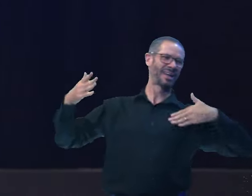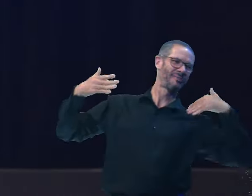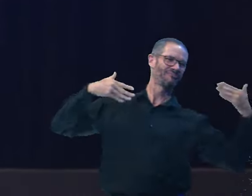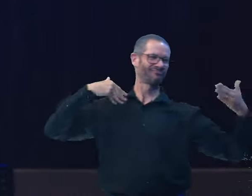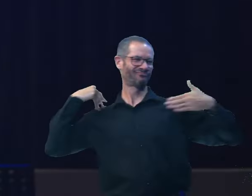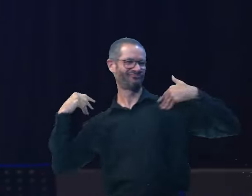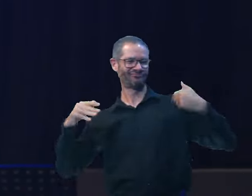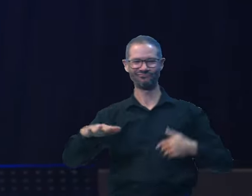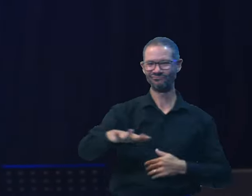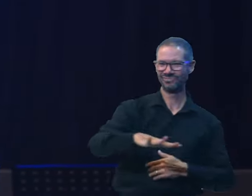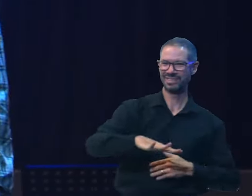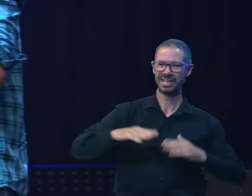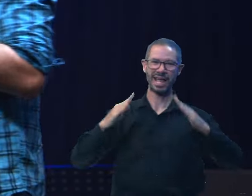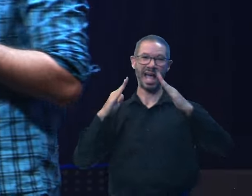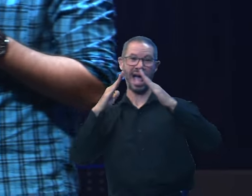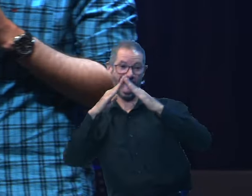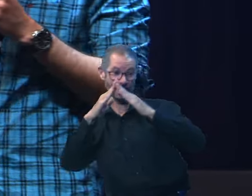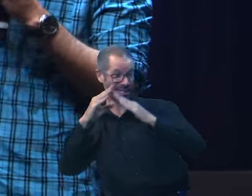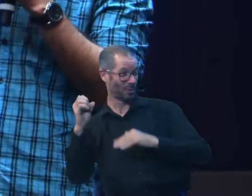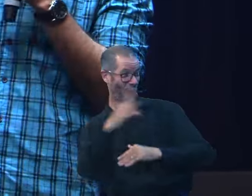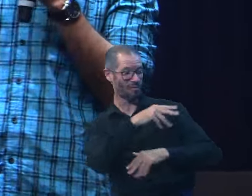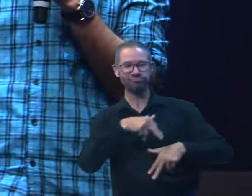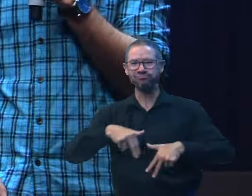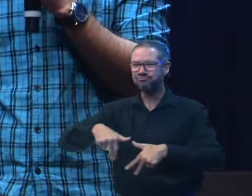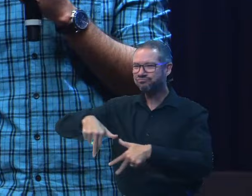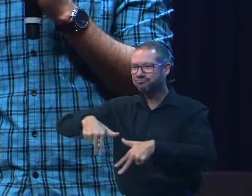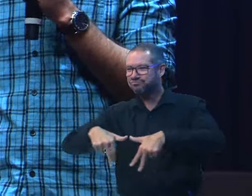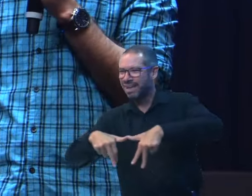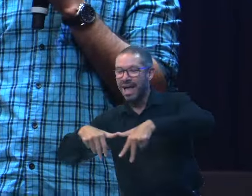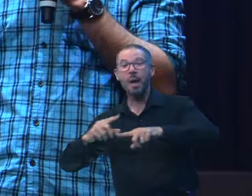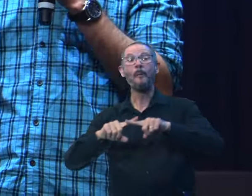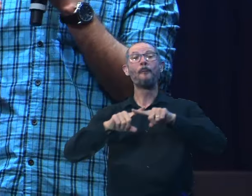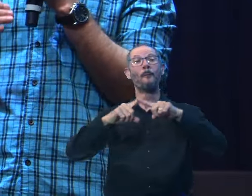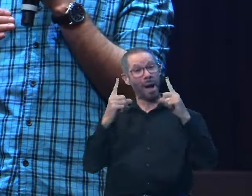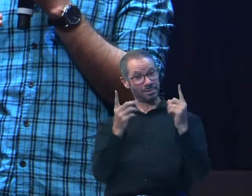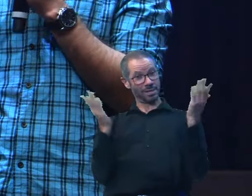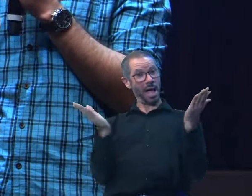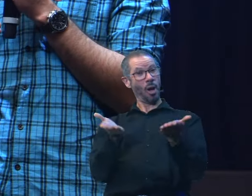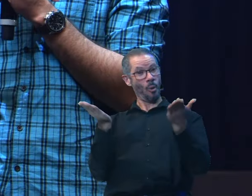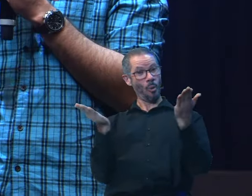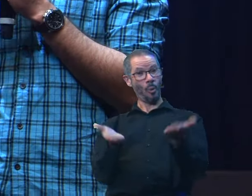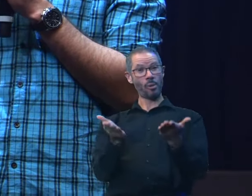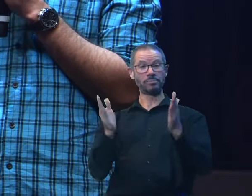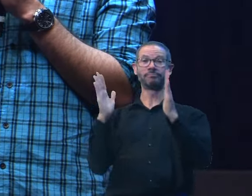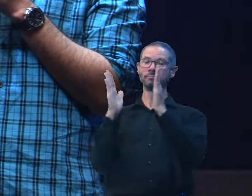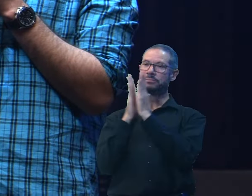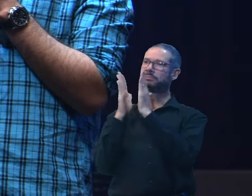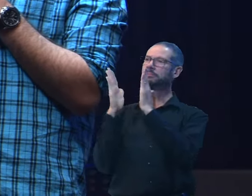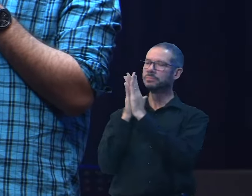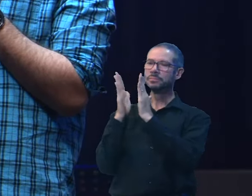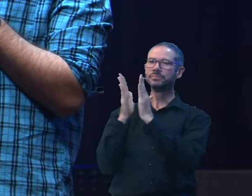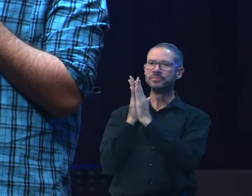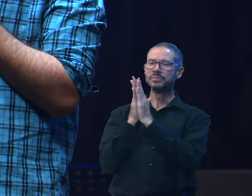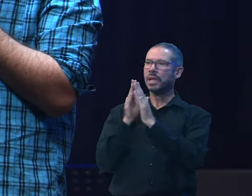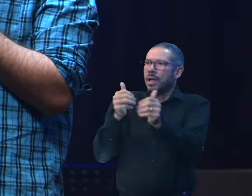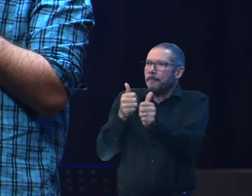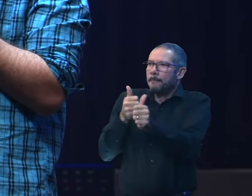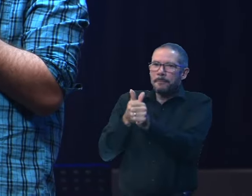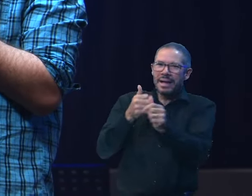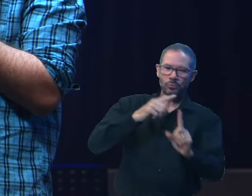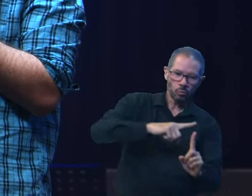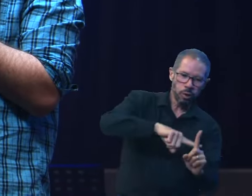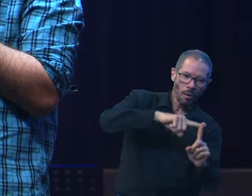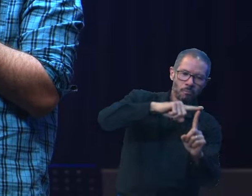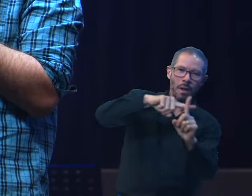crianças em volta da nossa casa nova. Só tem uma questão. Agora nós estamos morando perto do cemitério.